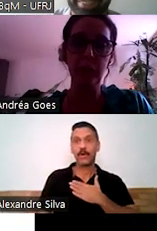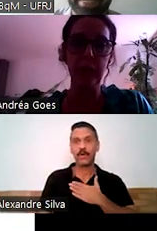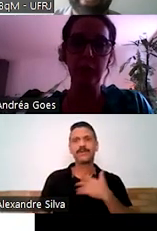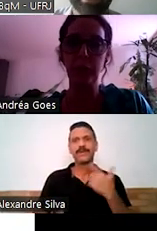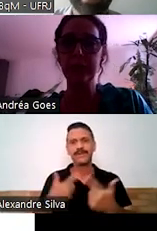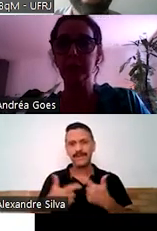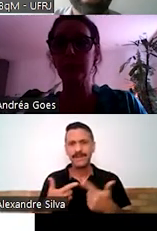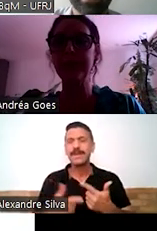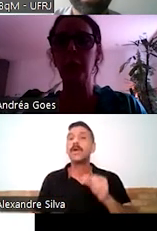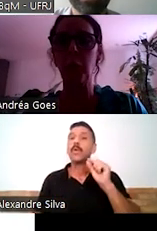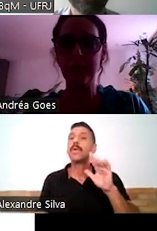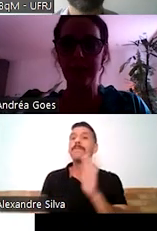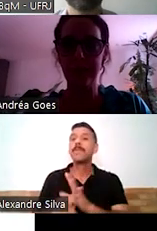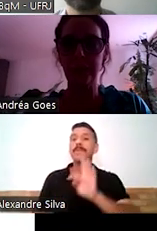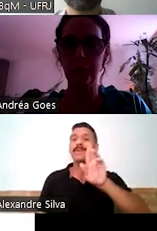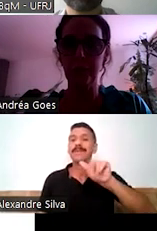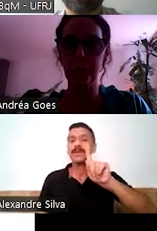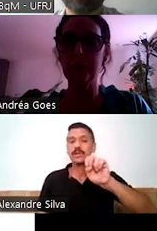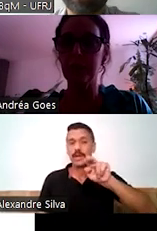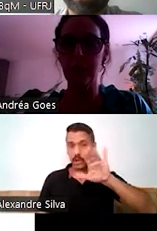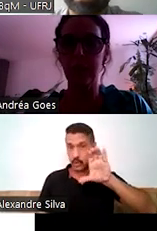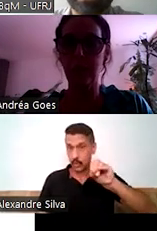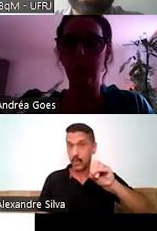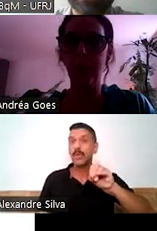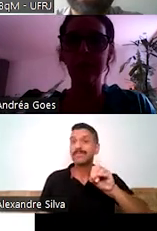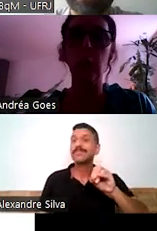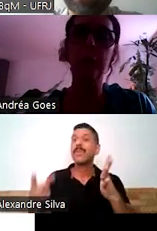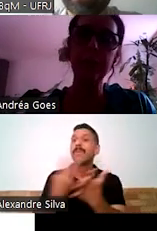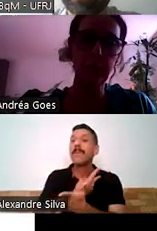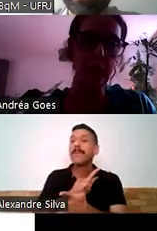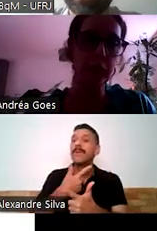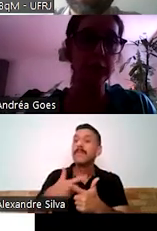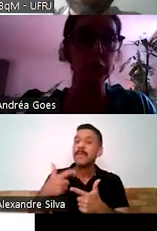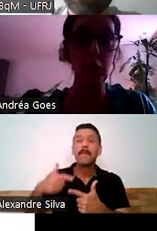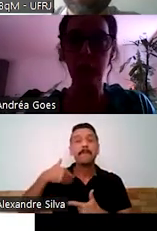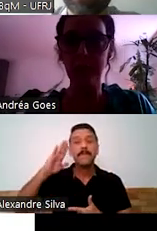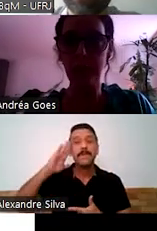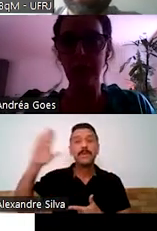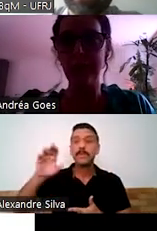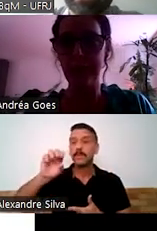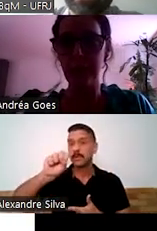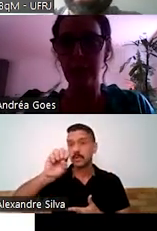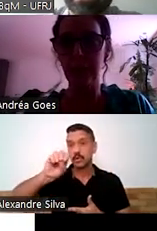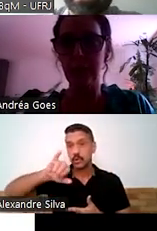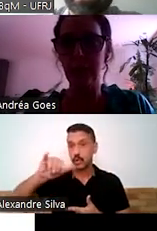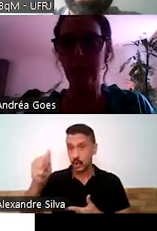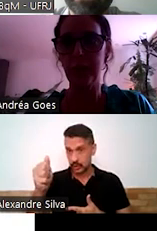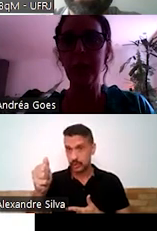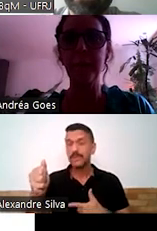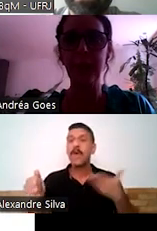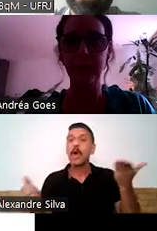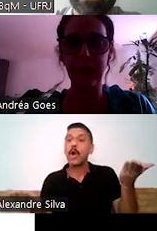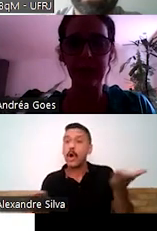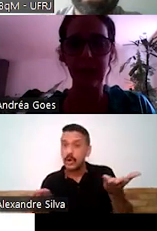os transgênicos, quais são as consequências do transgênico, ou principalmente da soja transgênica que a gente tem hoje em